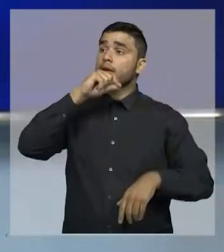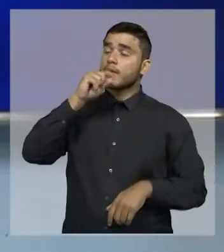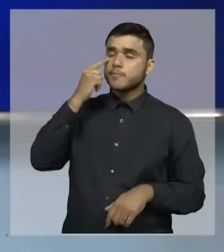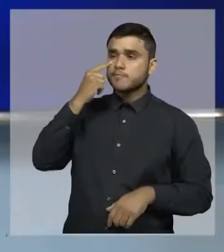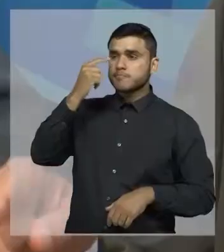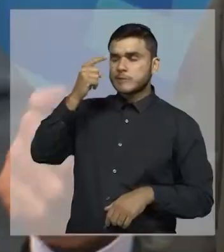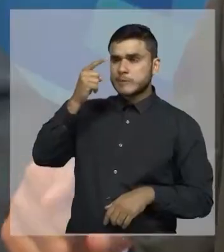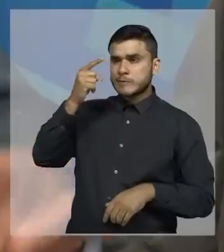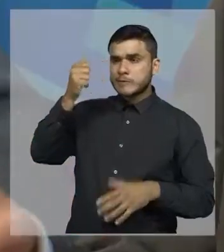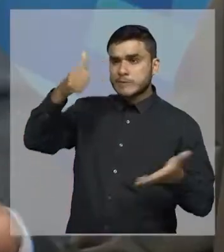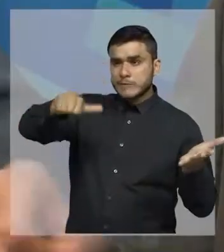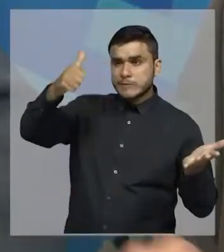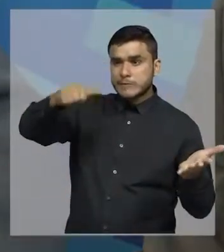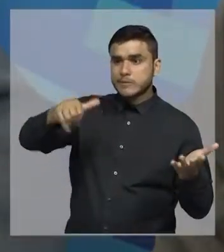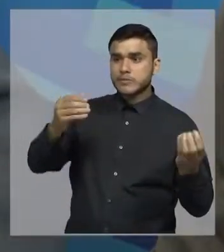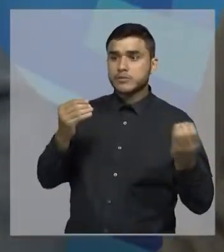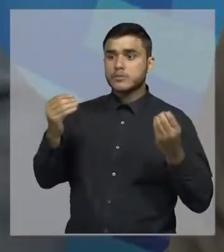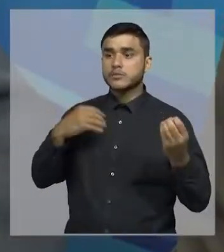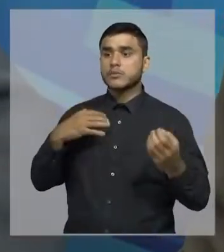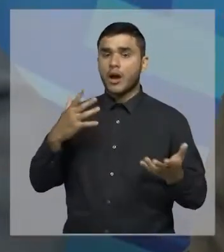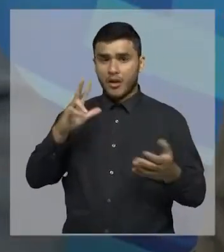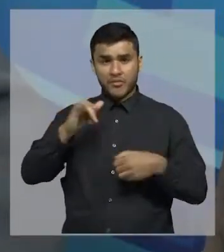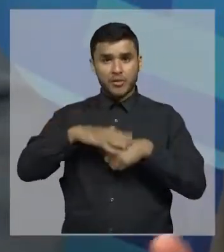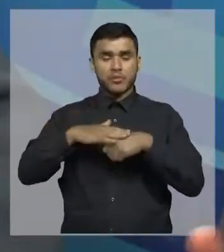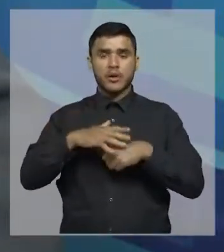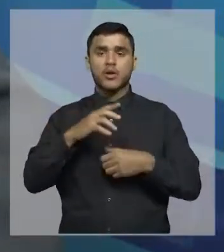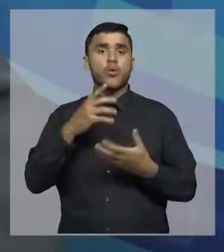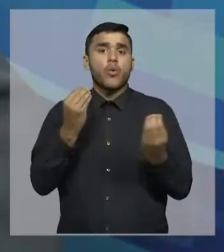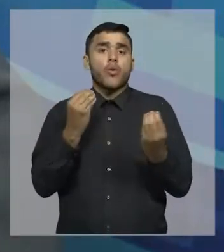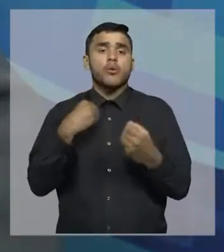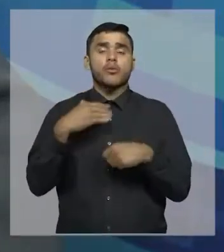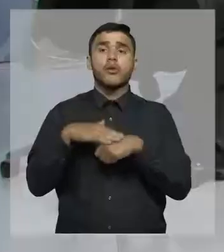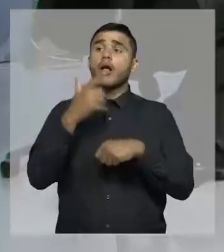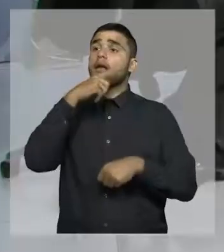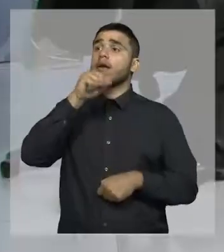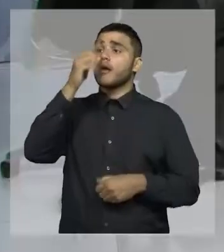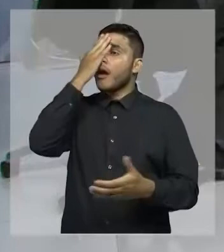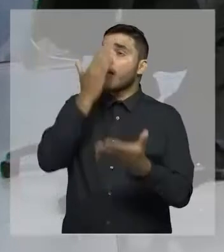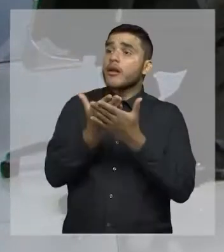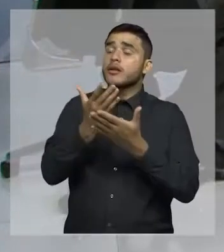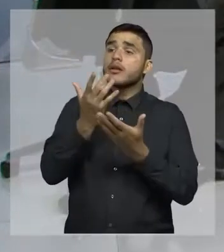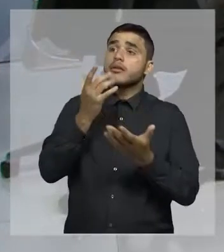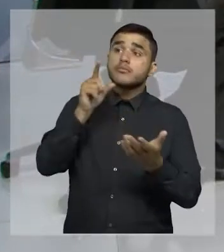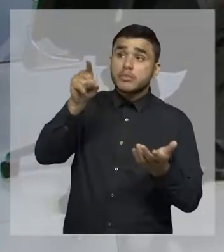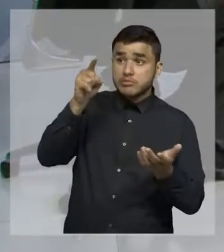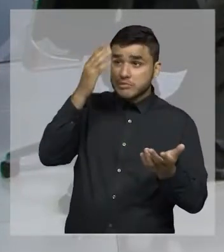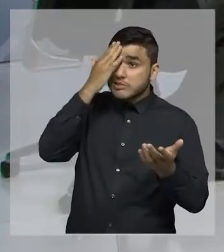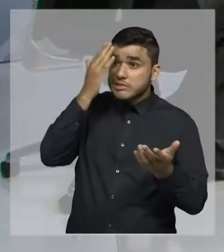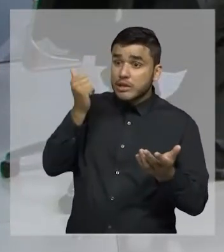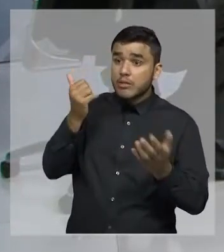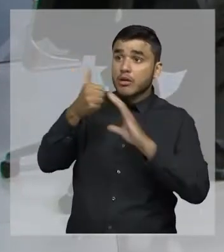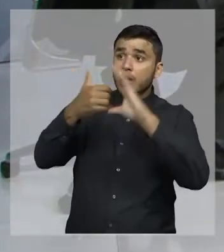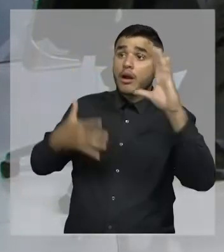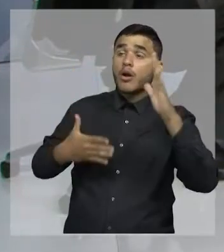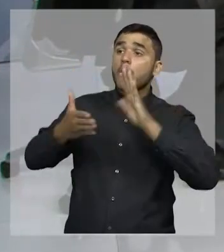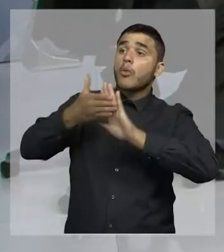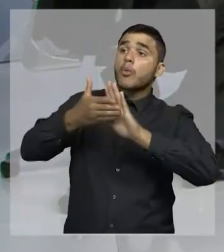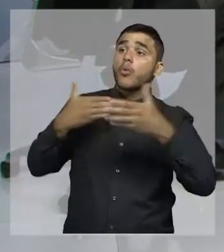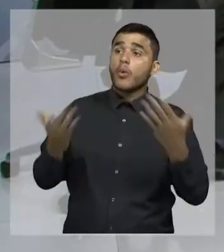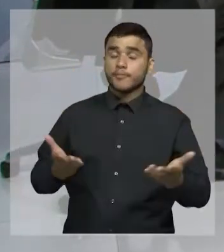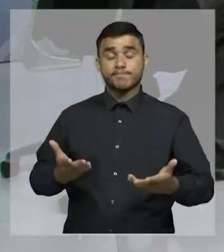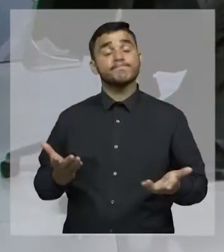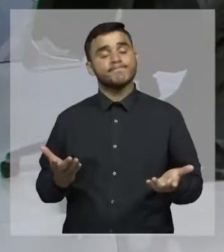pensava que se resolve os problemas com voluntarismo. Por isso que eu disse, esse voluntarismo não Bom, com essas